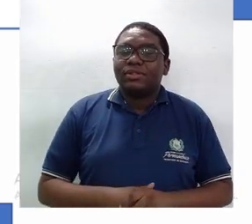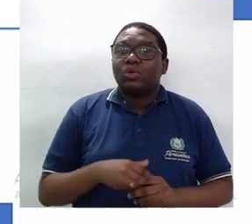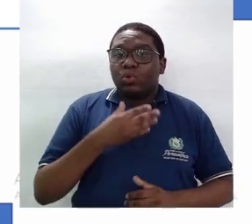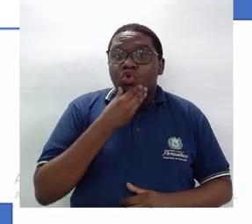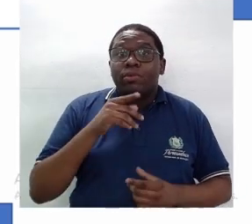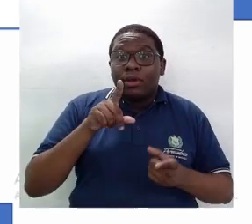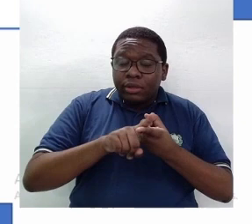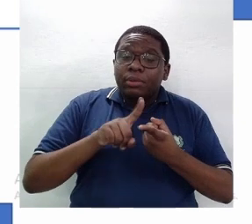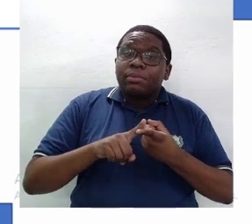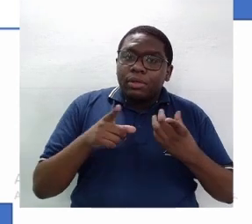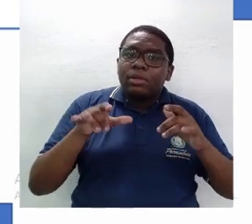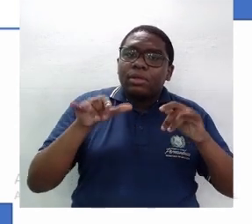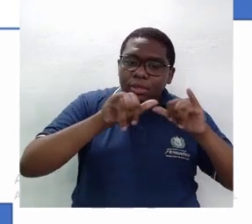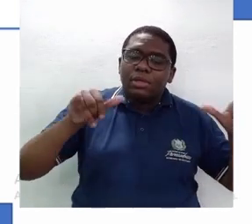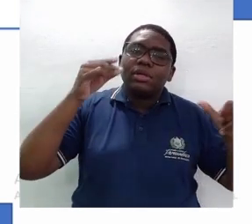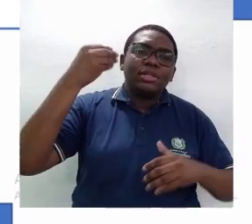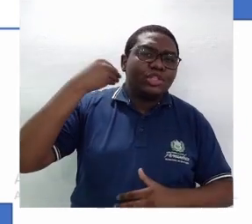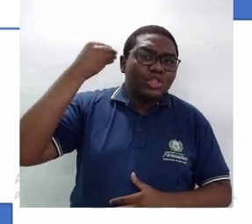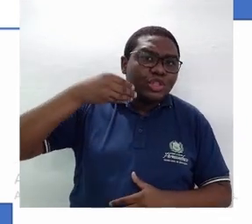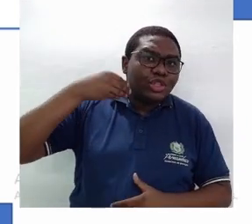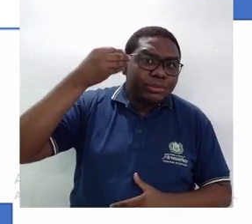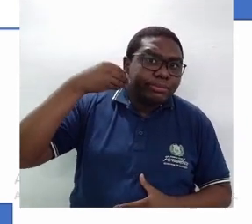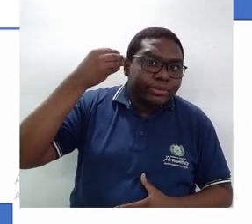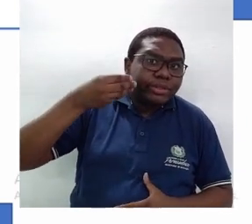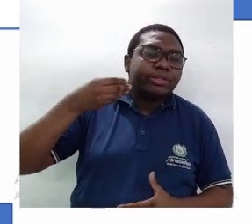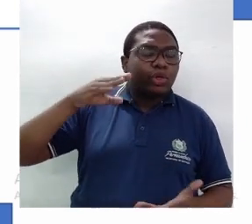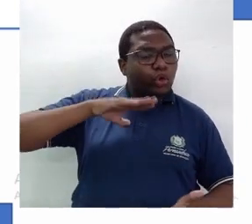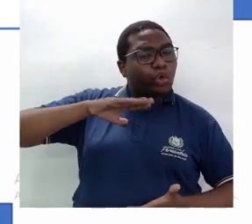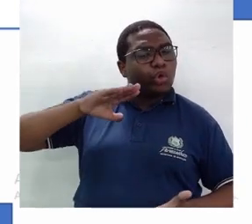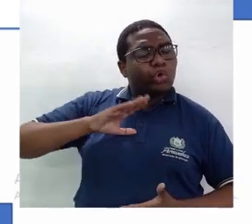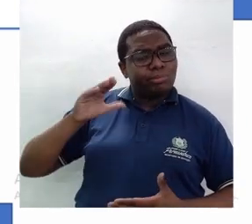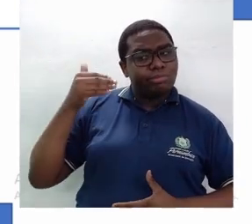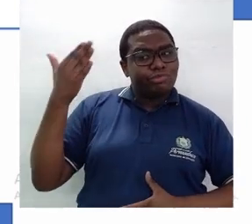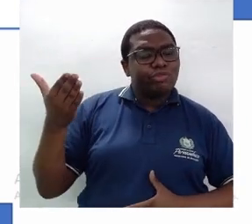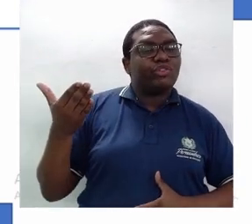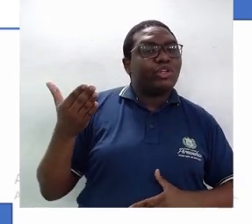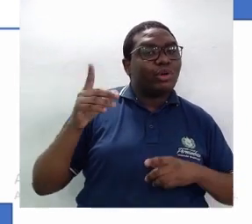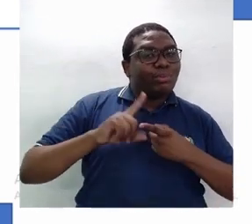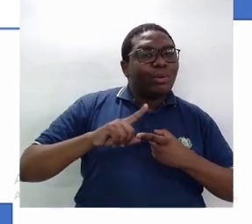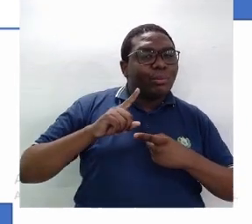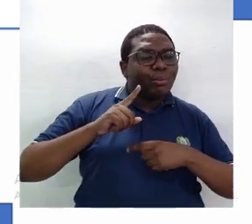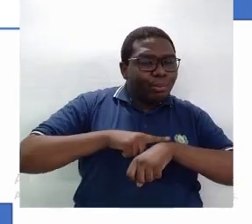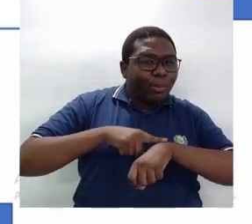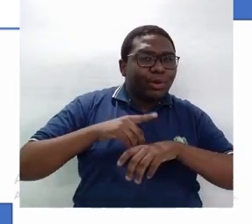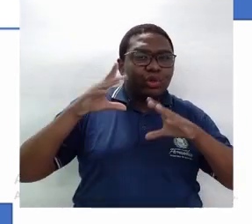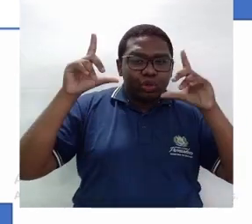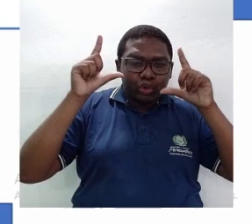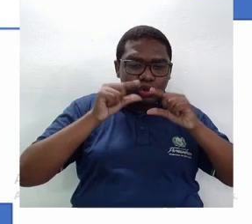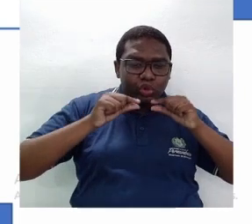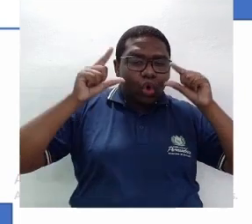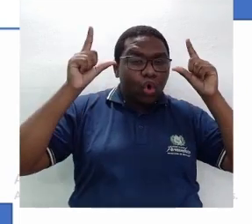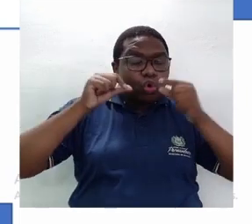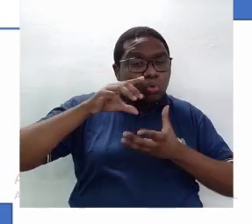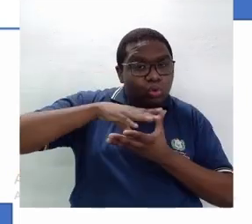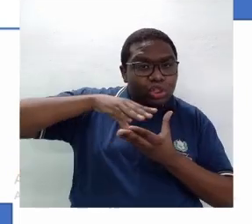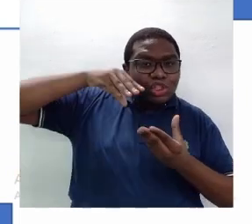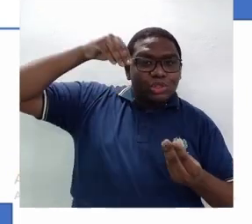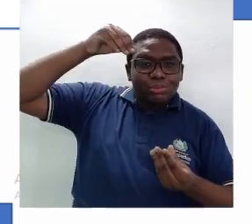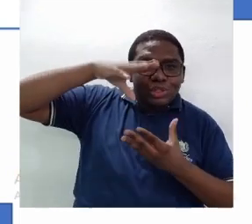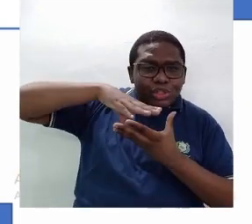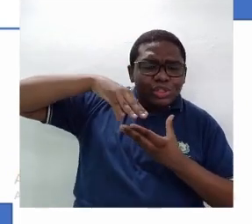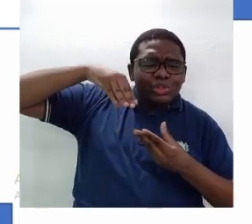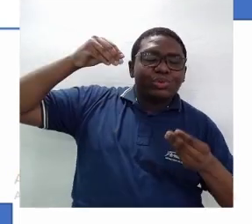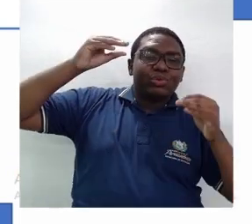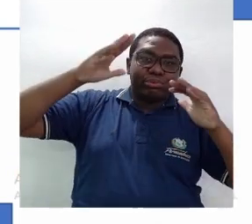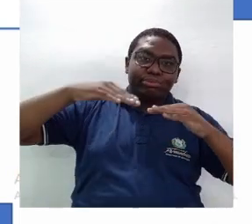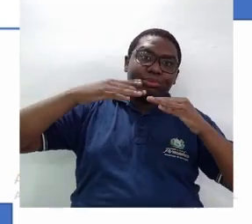também prega experiências extracorpóreas durante o sono, quando o espírito viaja para outras